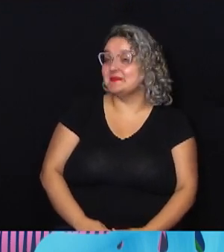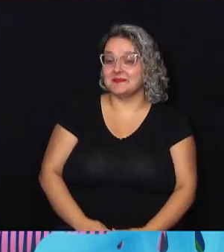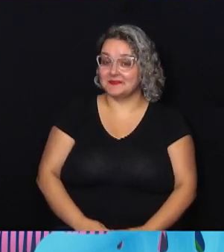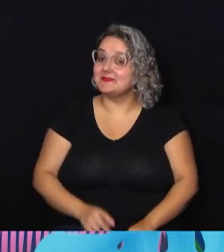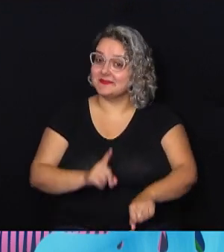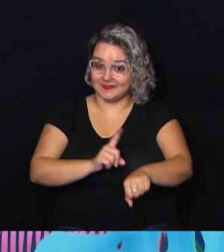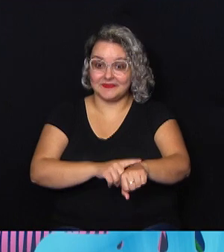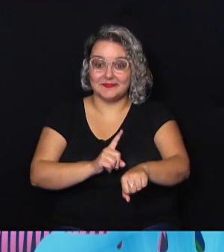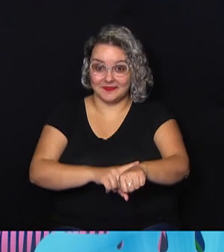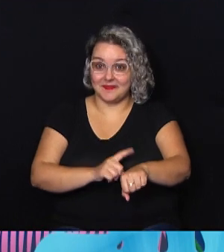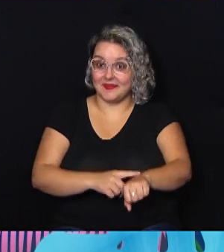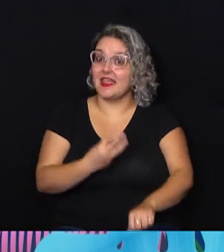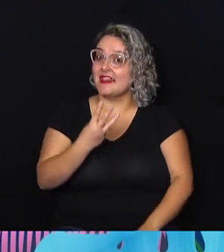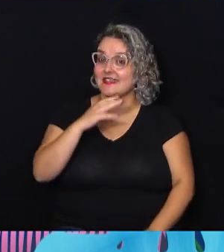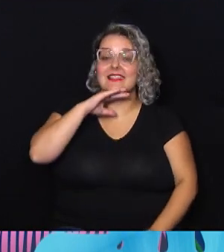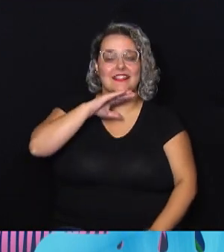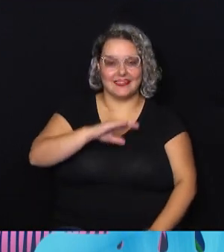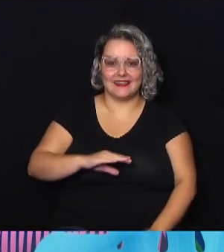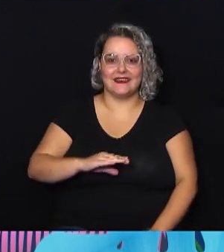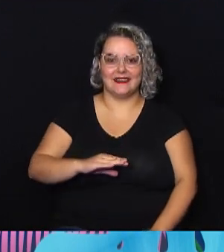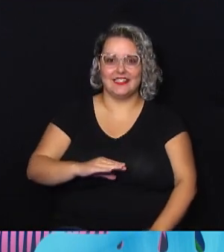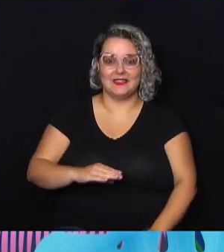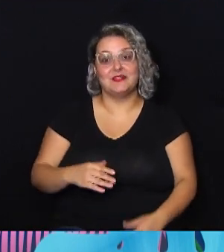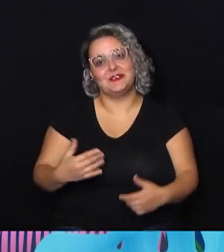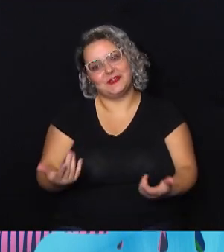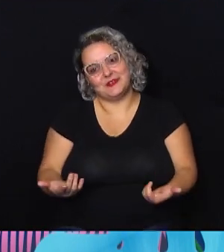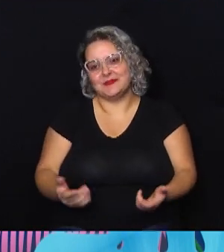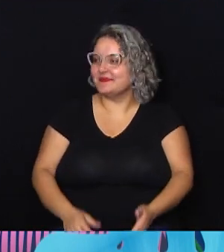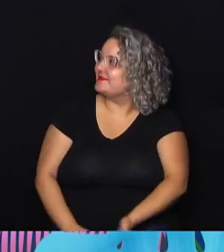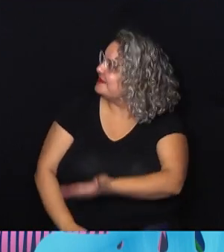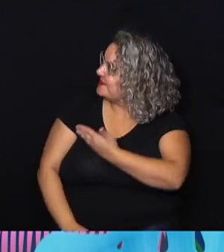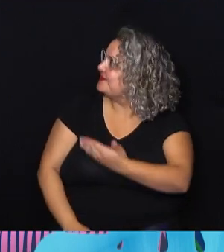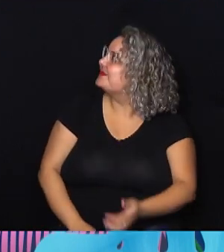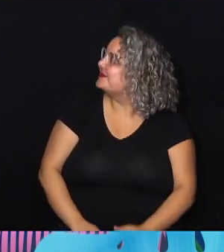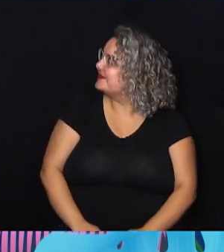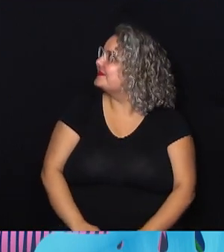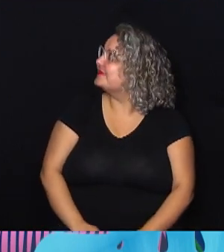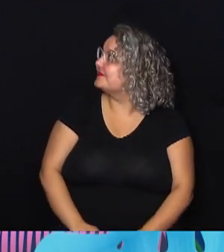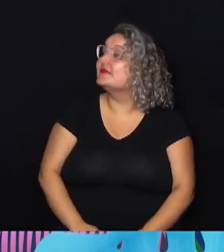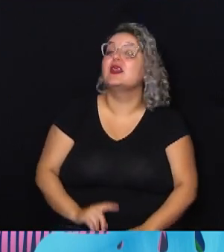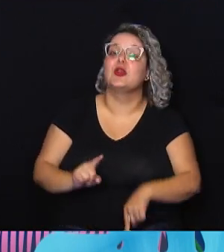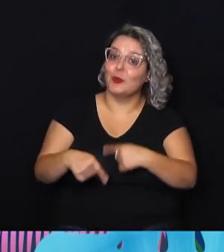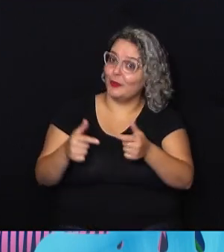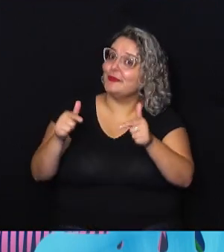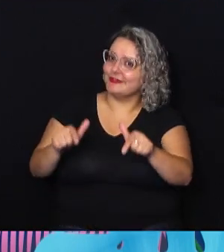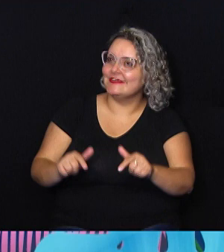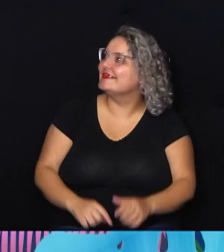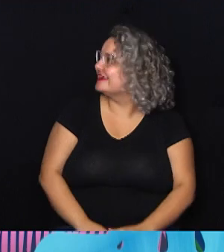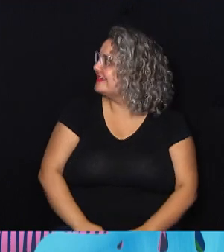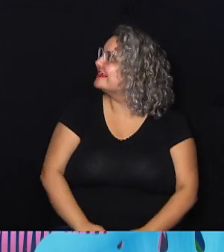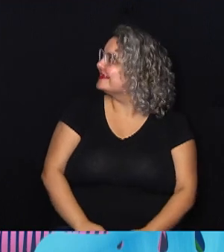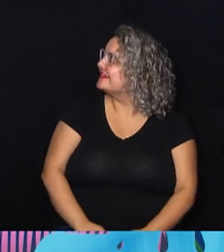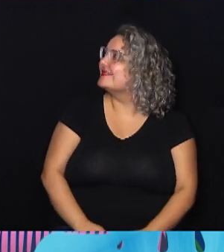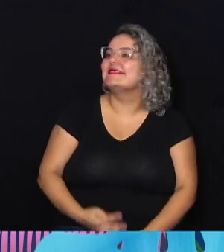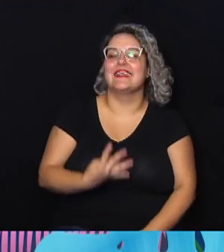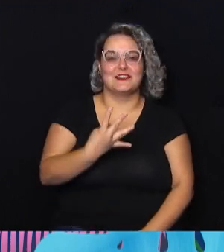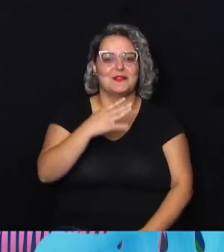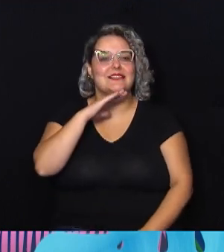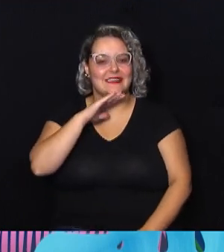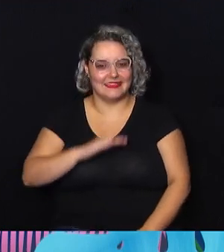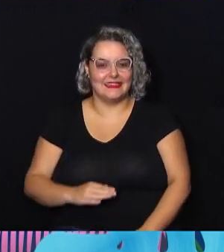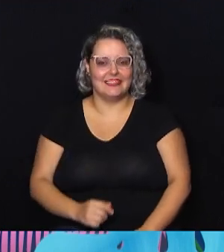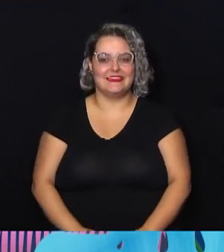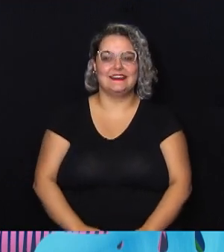a partir das 3 horas da tarde. O Bloco da Galinhada vai ser em Joaquim Egídio, a partir das 4 da tarde.